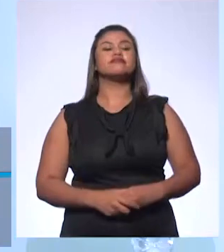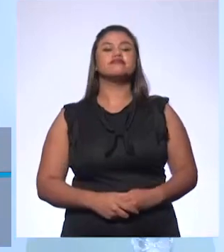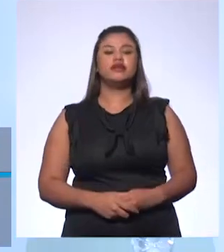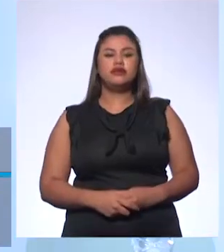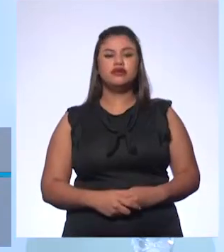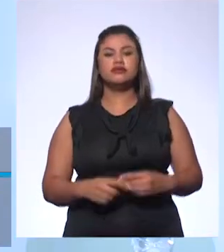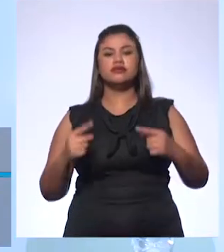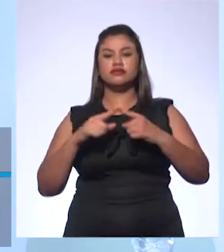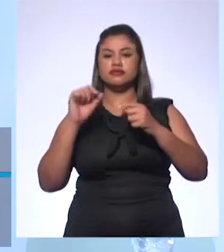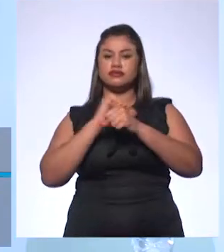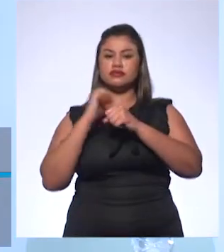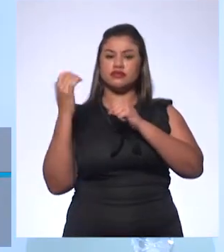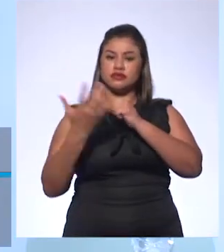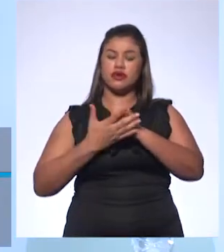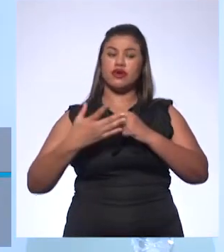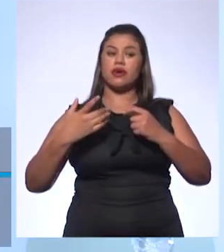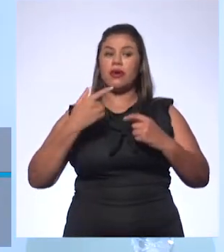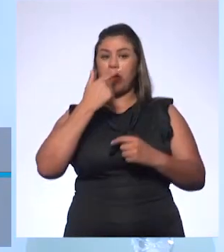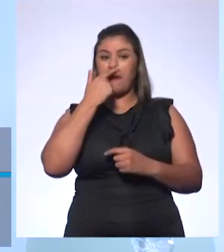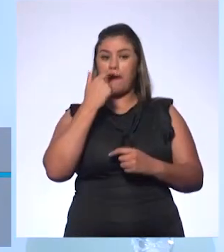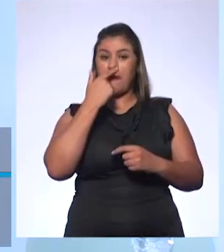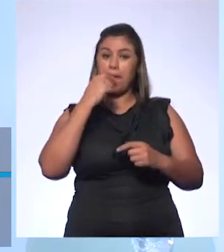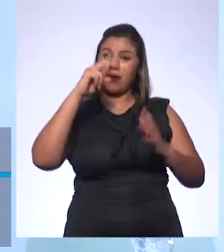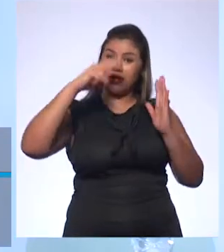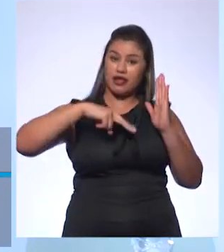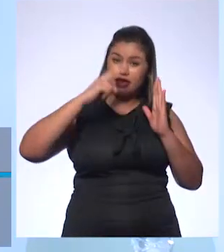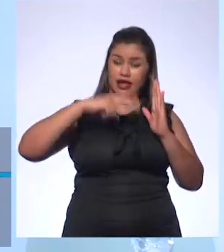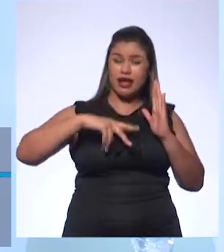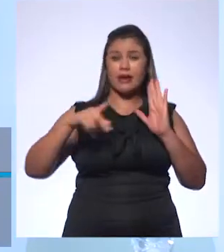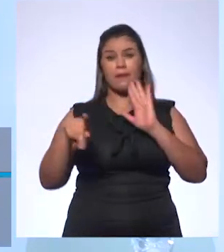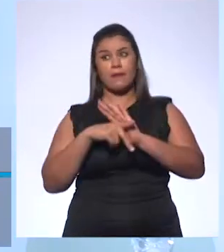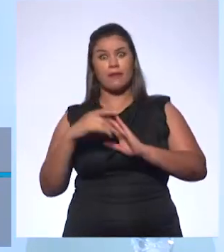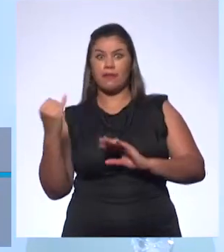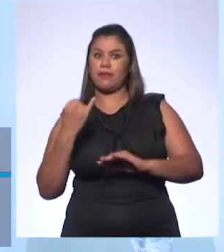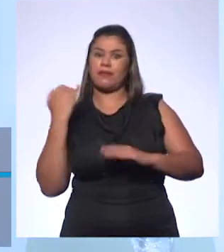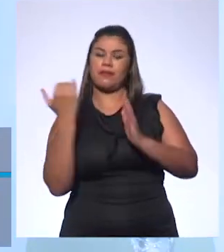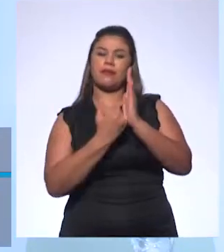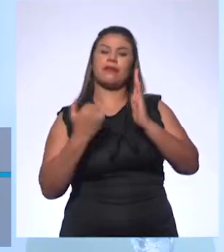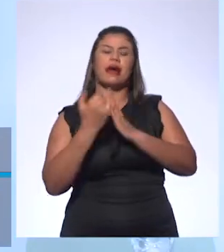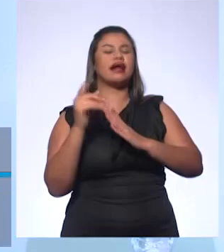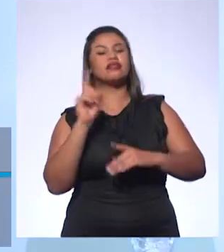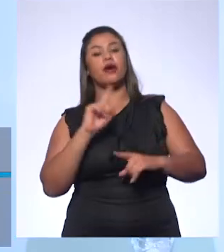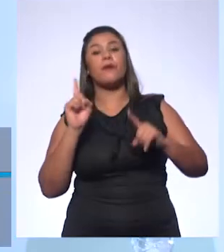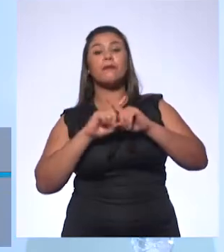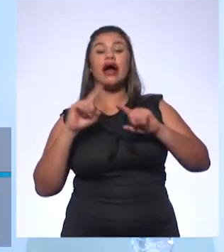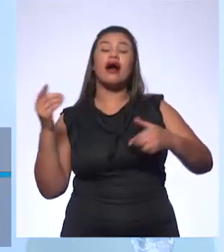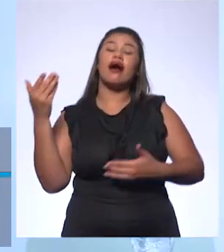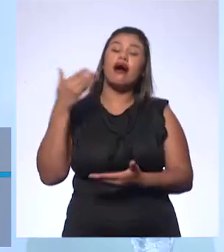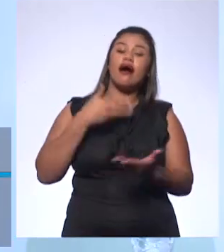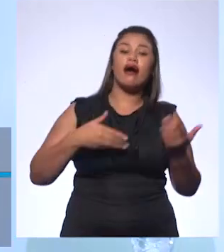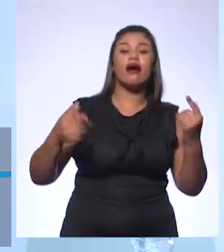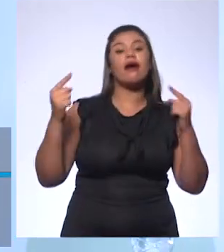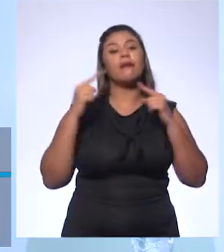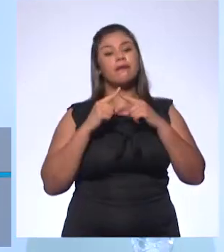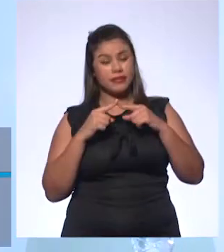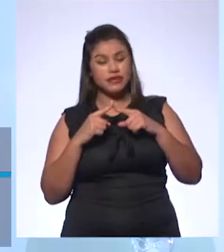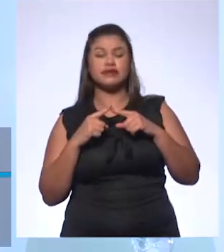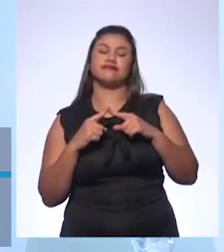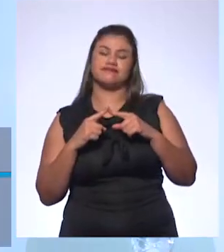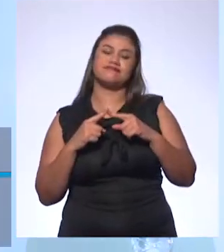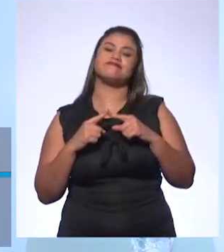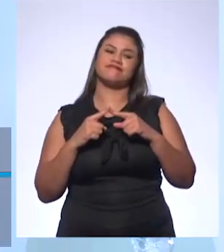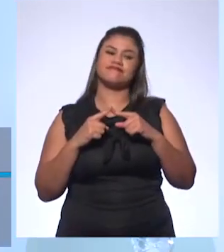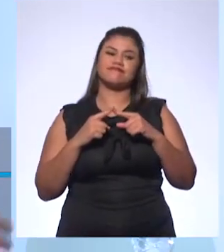dizer, essa que a gente acabou de ler não é a notícia mais importante do ano, mas tem relação com a notícia